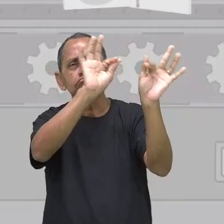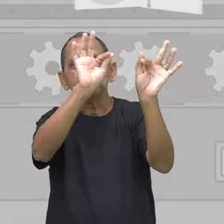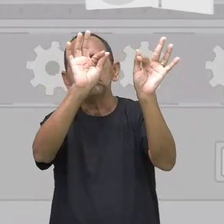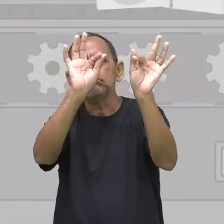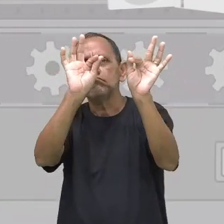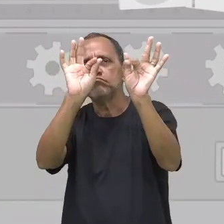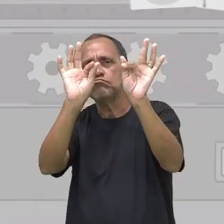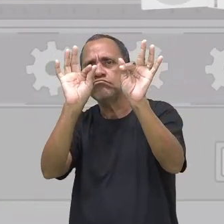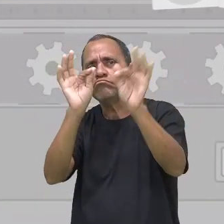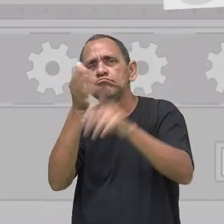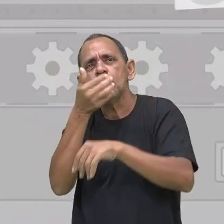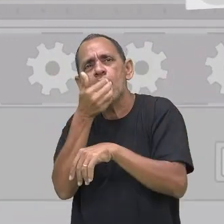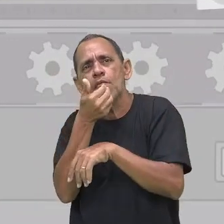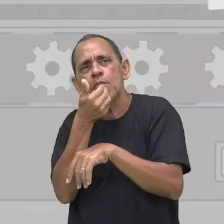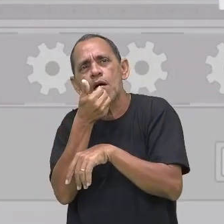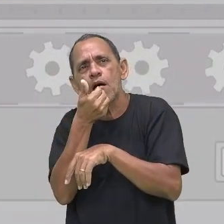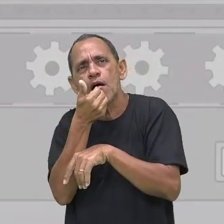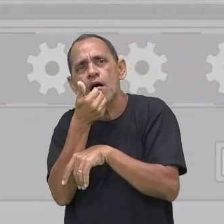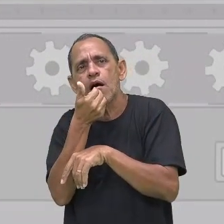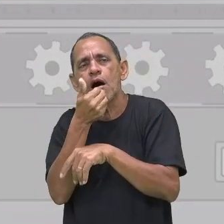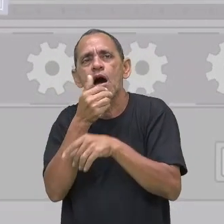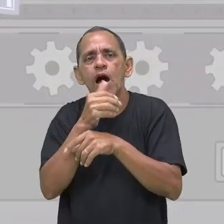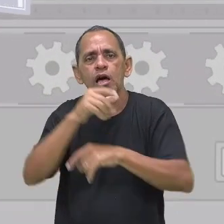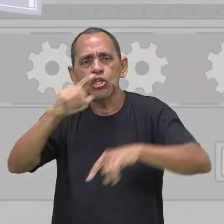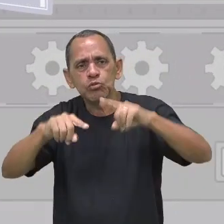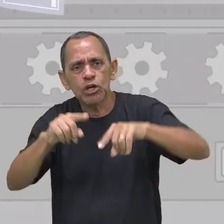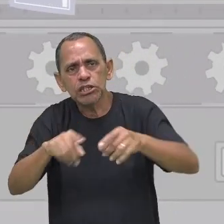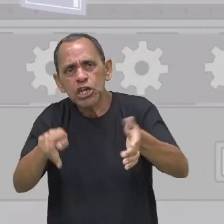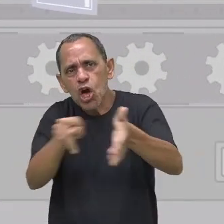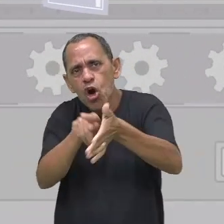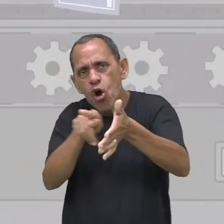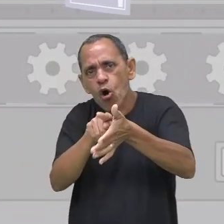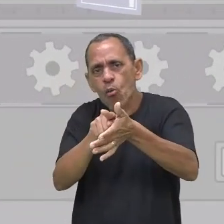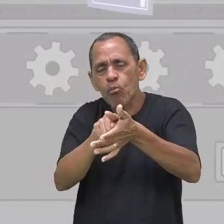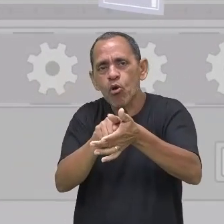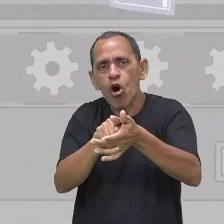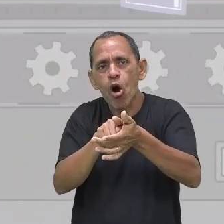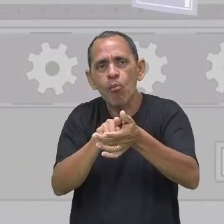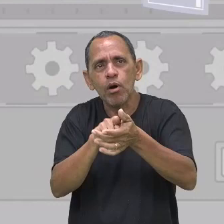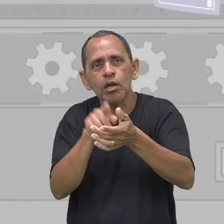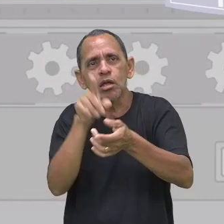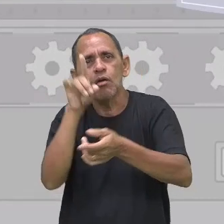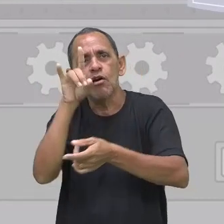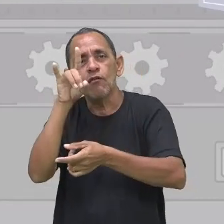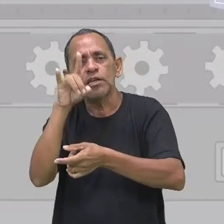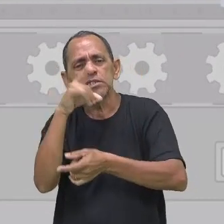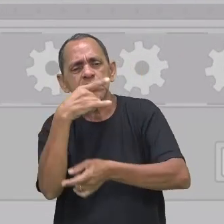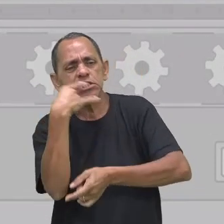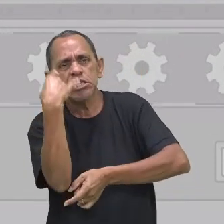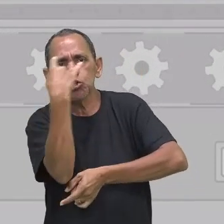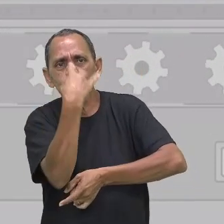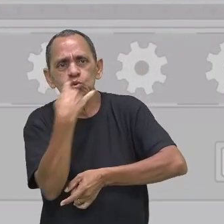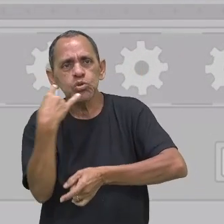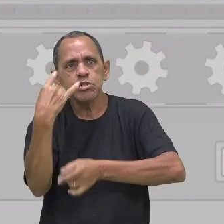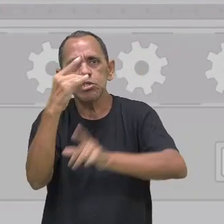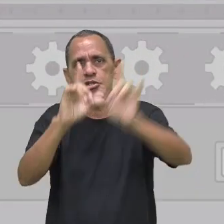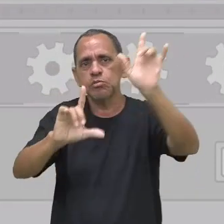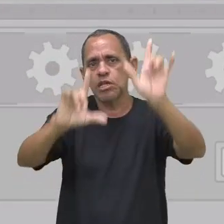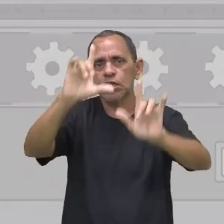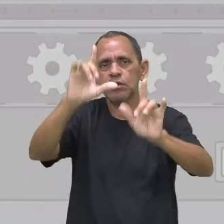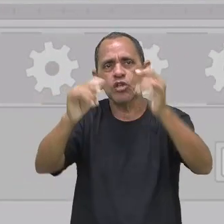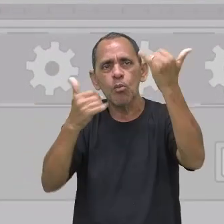vão fazer com que ele se aliene, né? Ele vai então se alienar, vai ficar... vai fugir